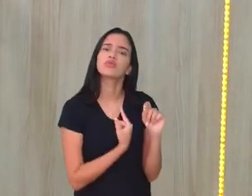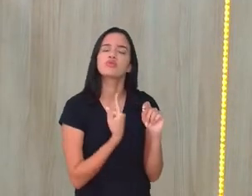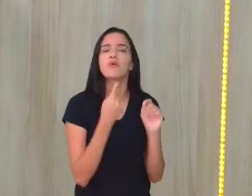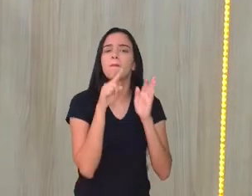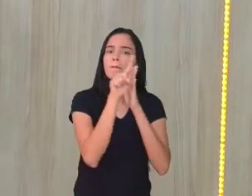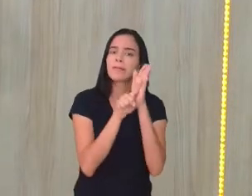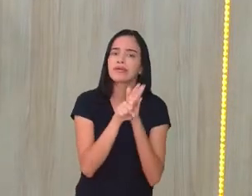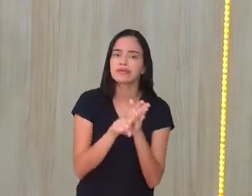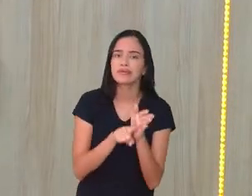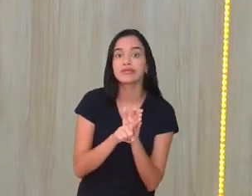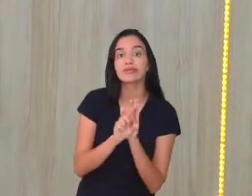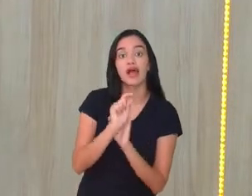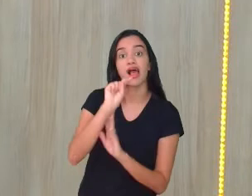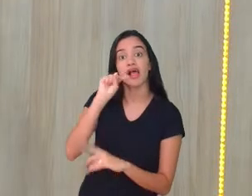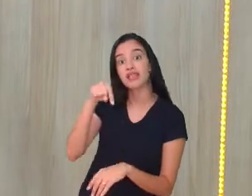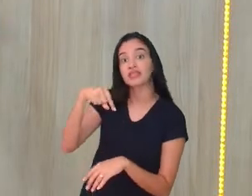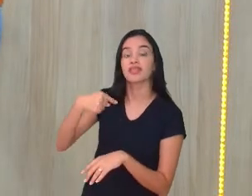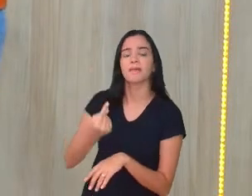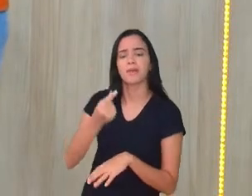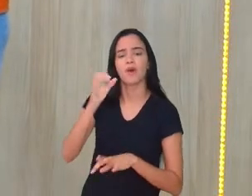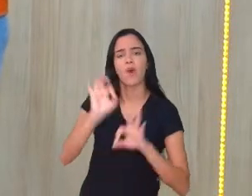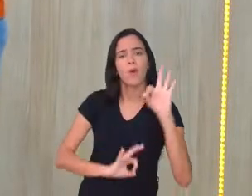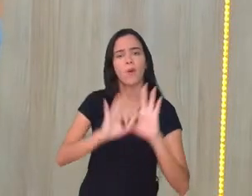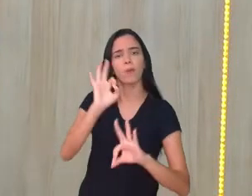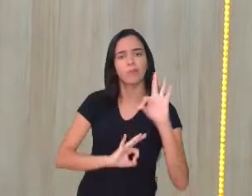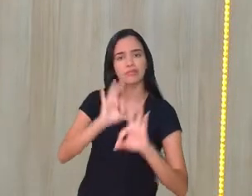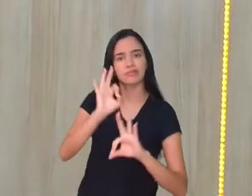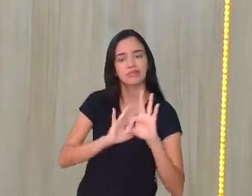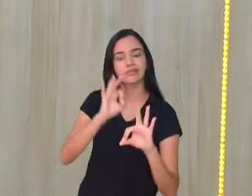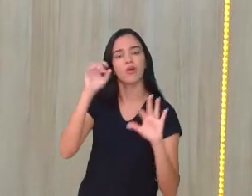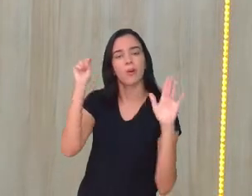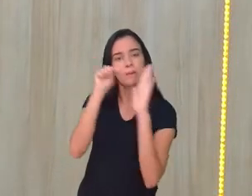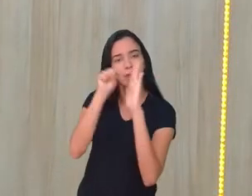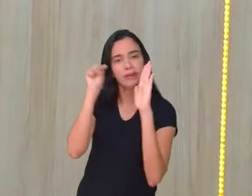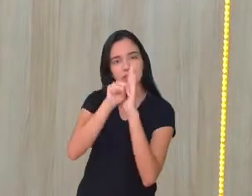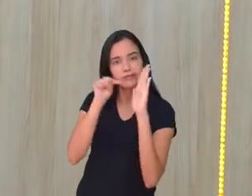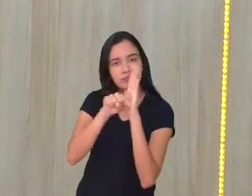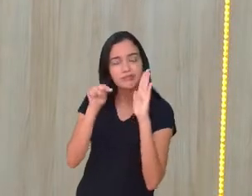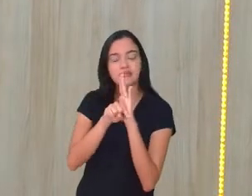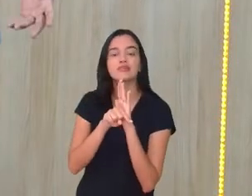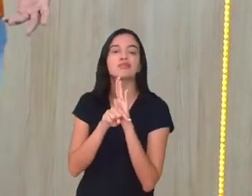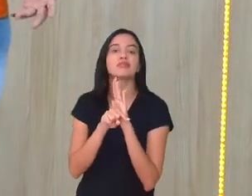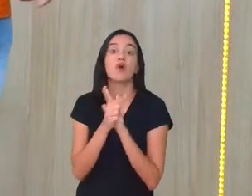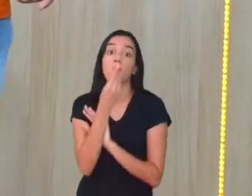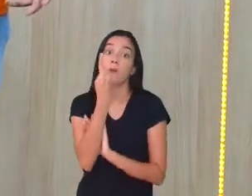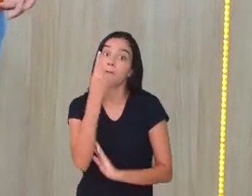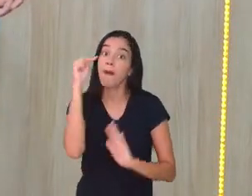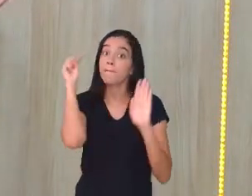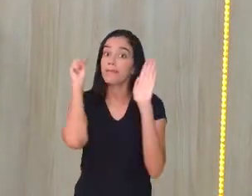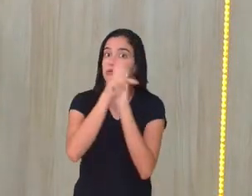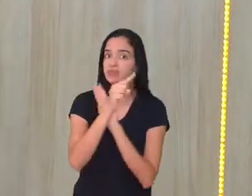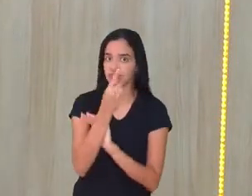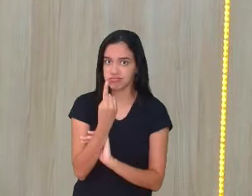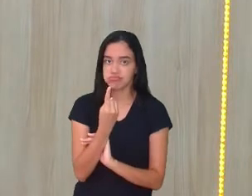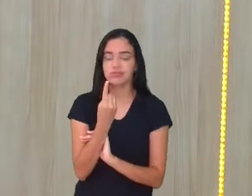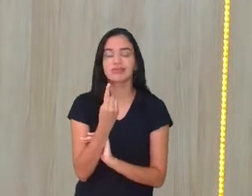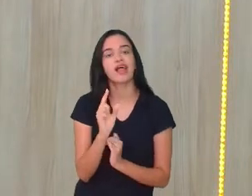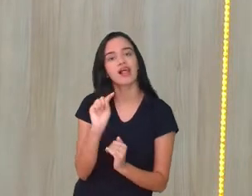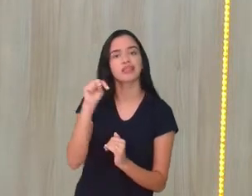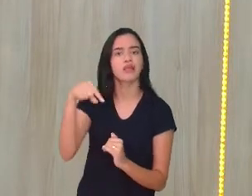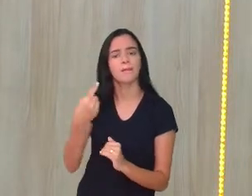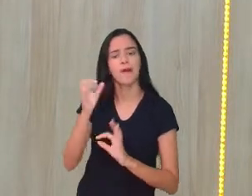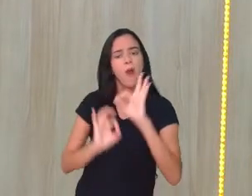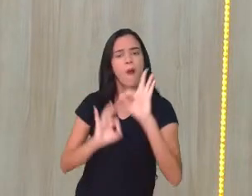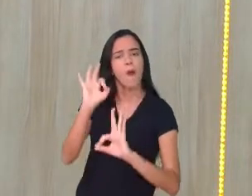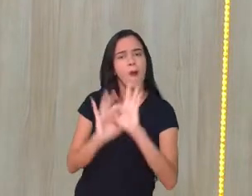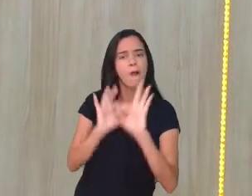pesquisar. Depois, a gente organizou aí as perguntas, né? Nesse caso aqui foi uma pergunta só. Logo após,